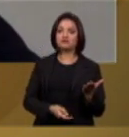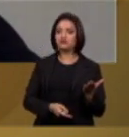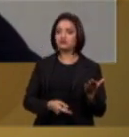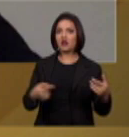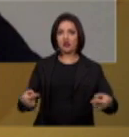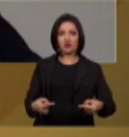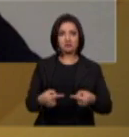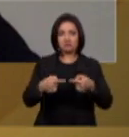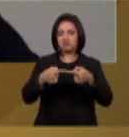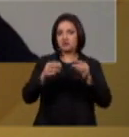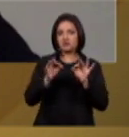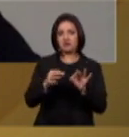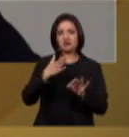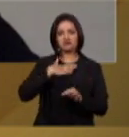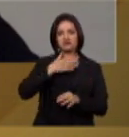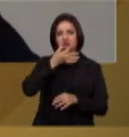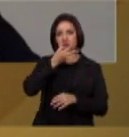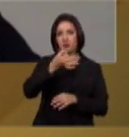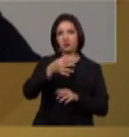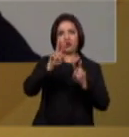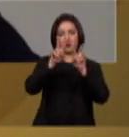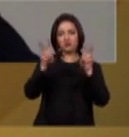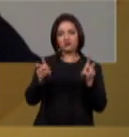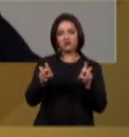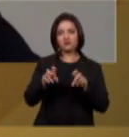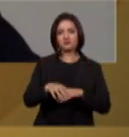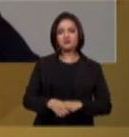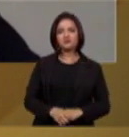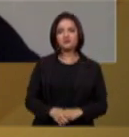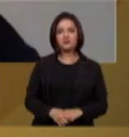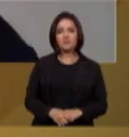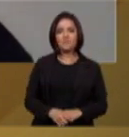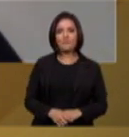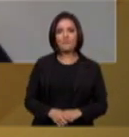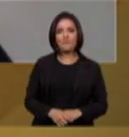coincidente com o que eu penso sobre a matéria.